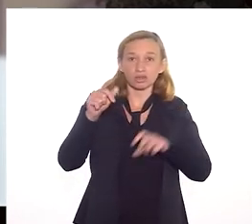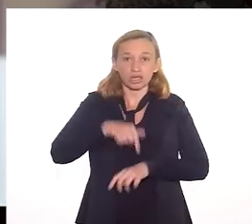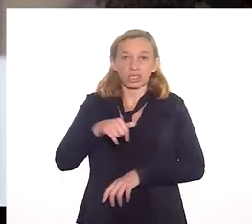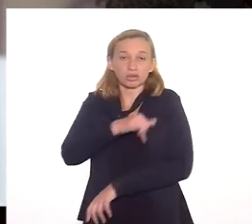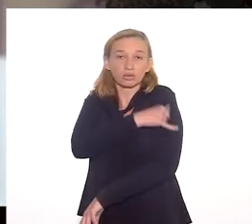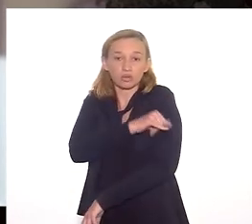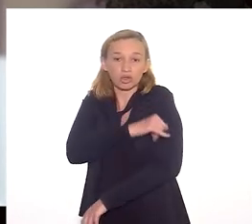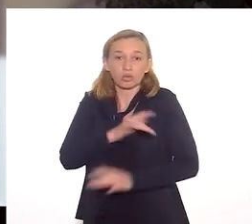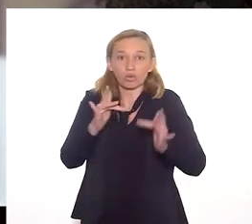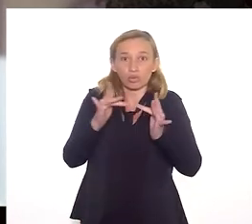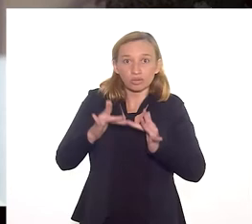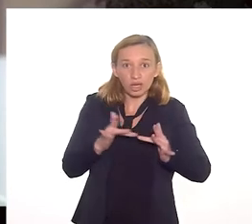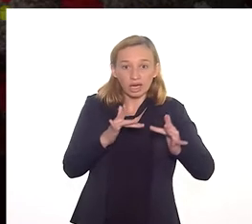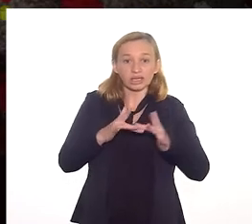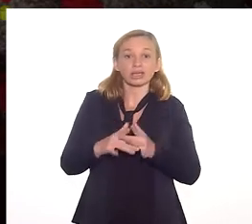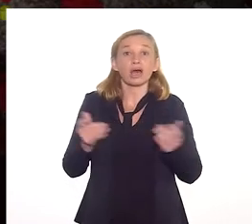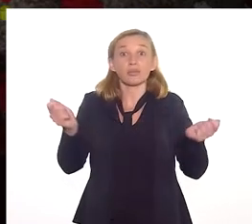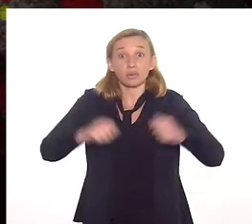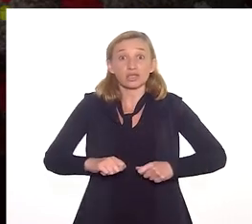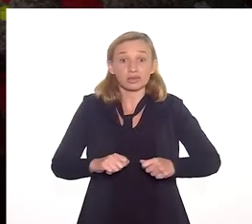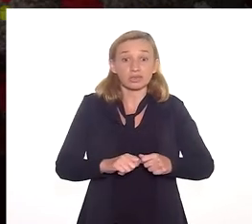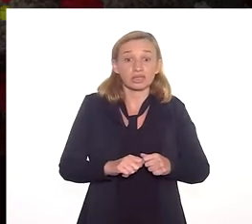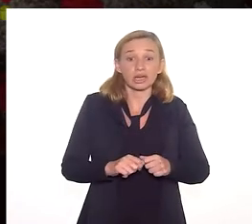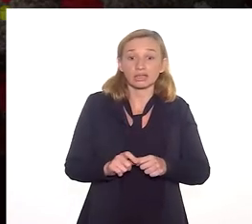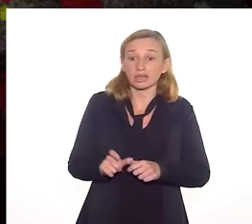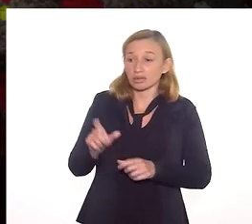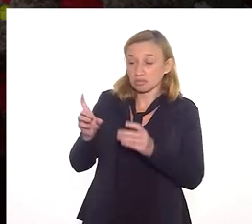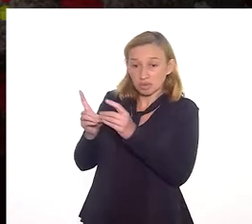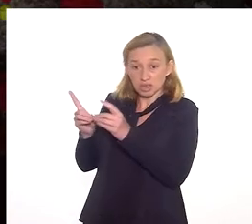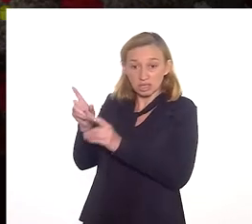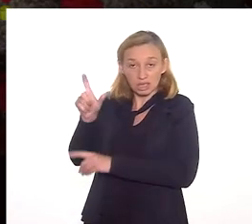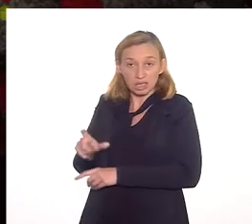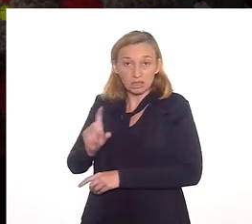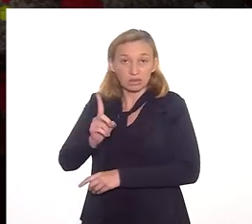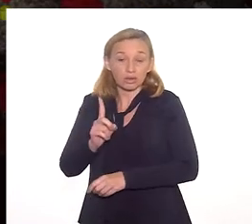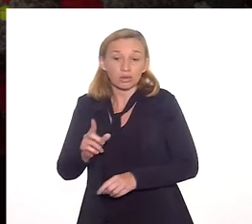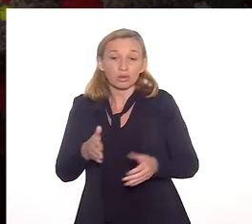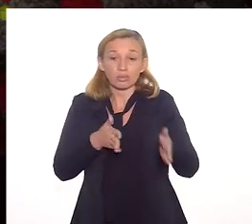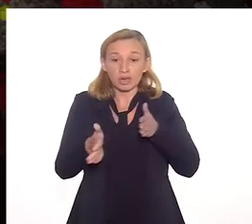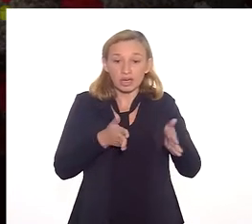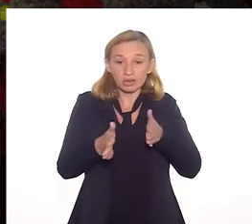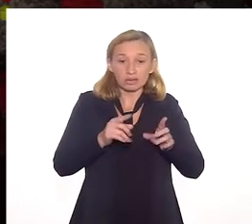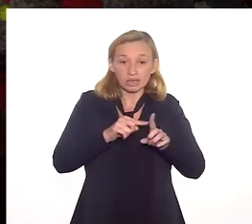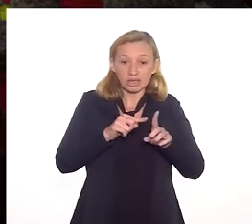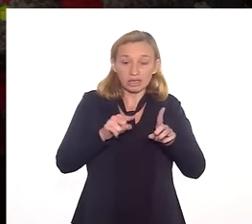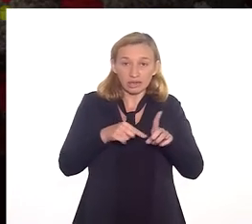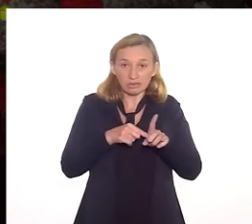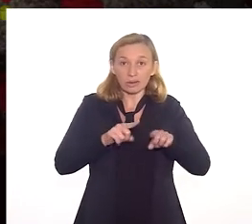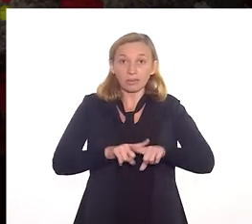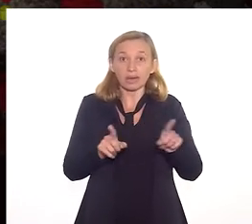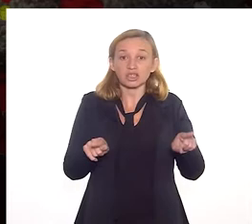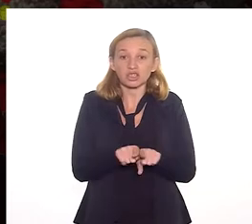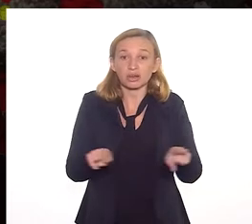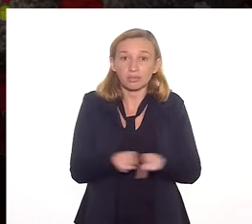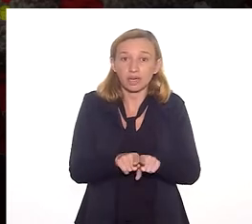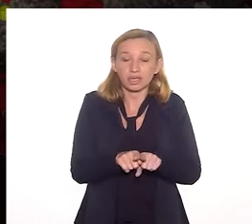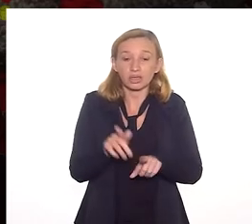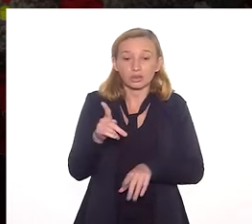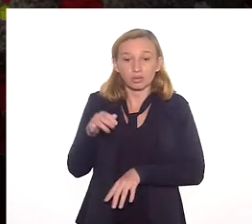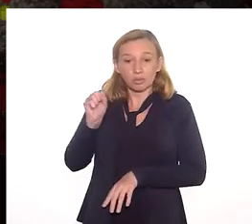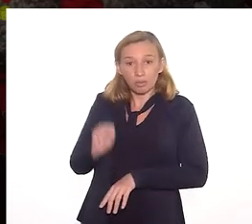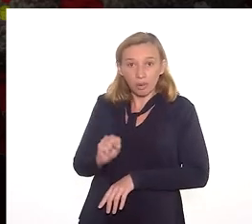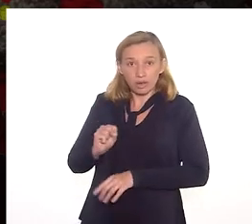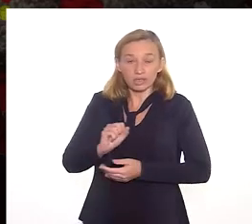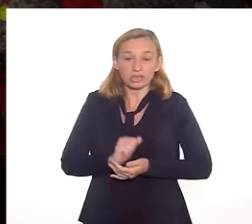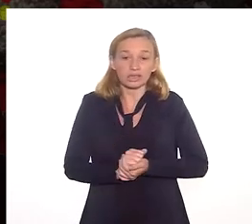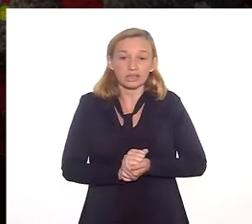Rio que a gente teve contato, da possibilidade da paciente complicar não só durante a gravidez, mas também no pós. Então, é importante